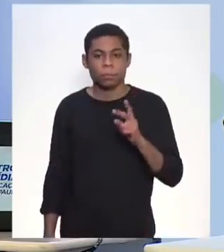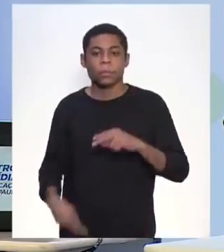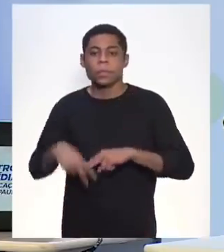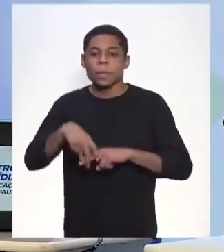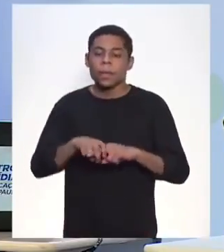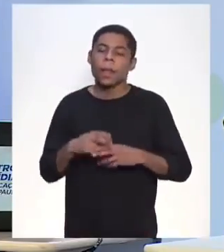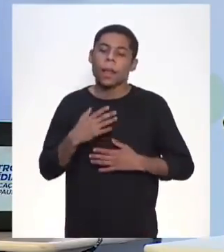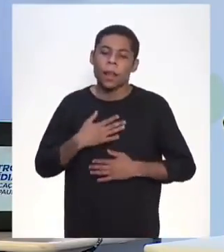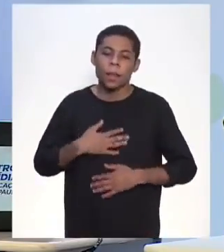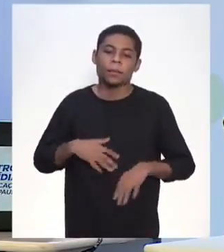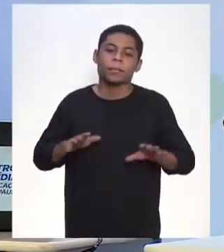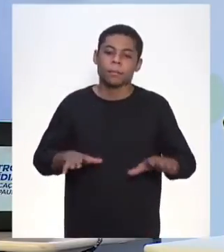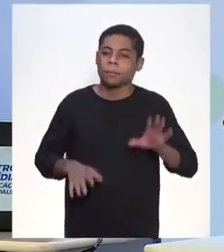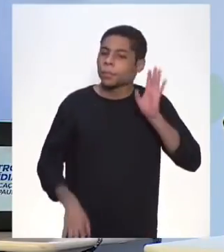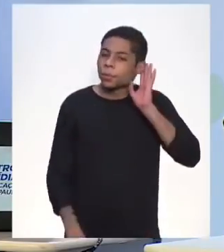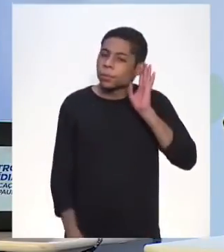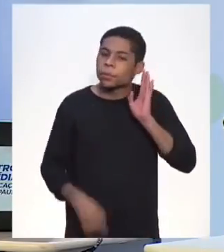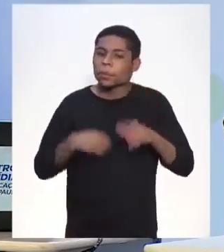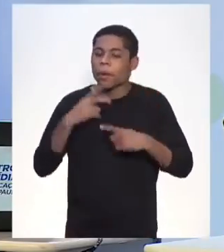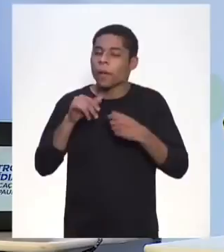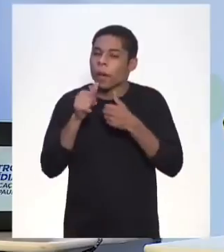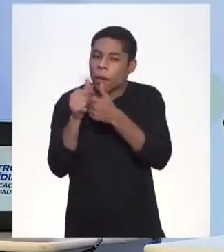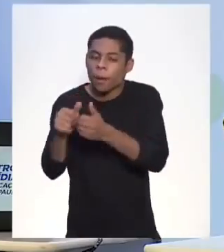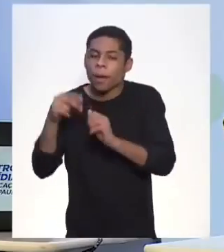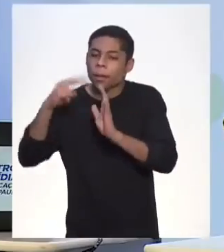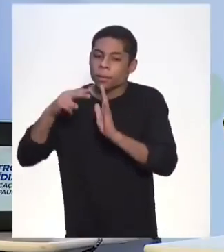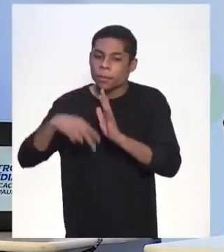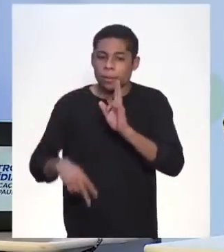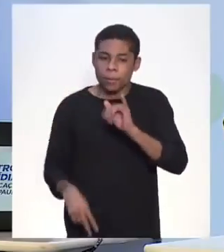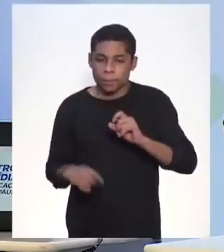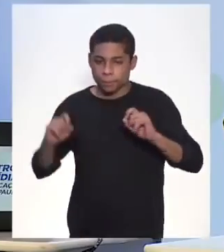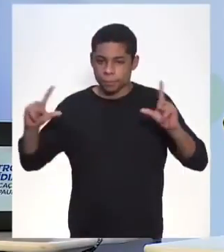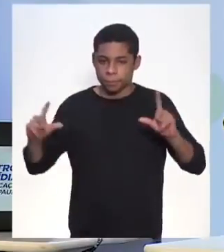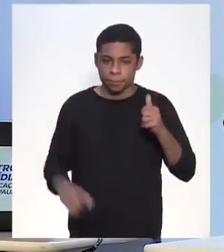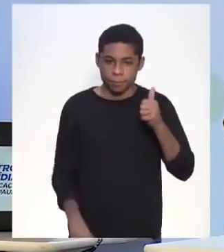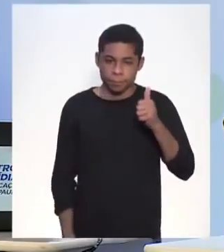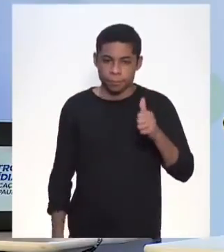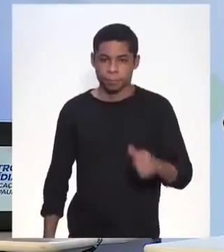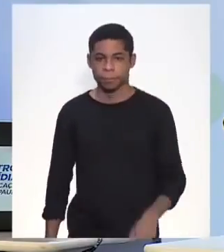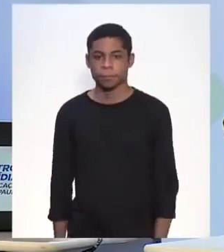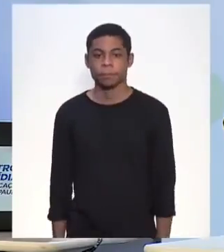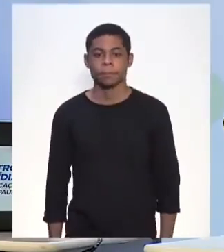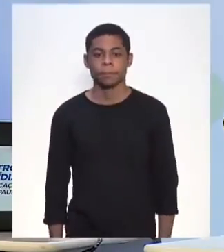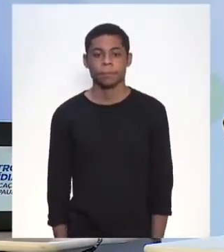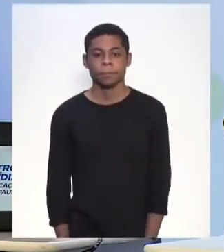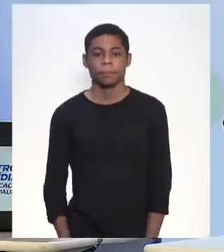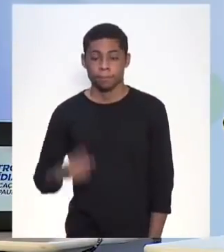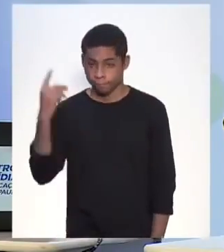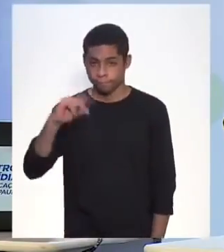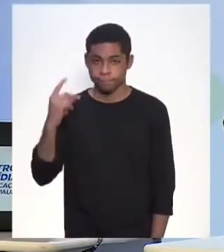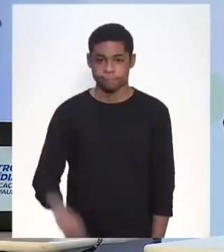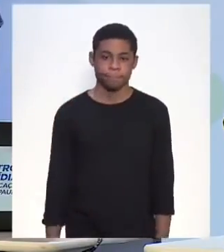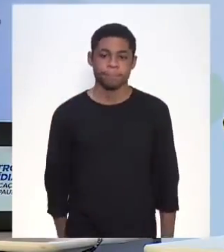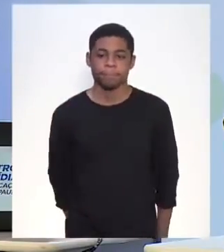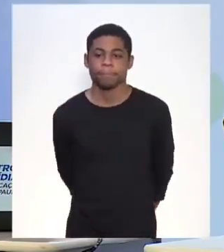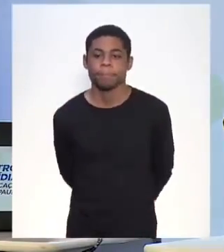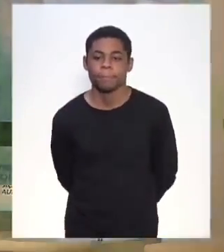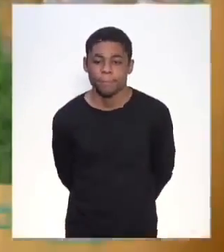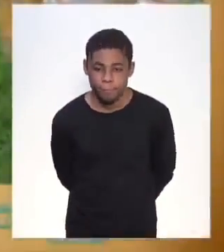sentam, relaxem, ouçam e vão acompanhando a leitura que vai aparecer aí um audiolivro para vocês, ok? Vamos lá?